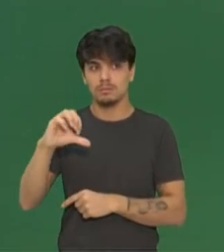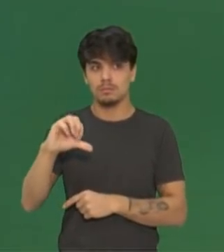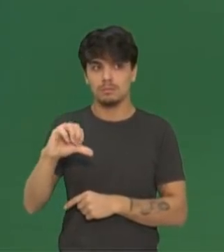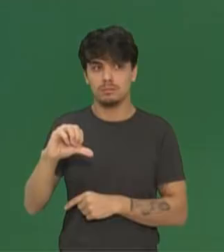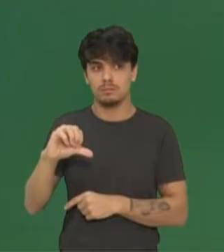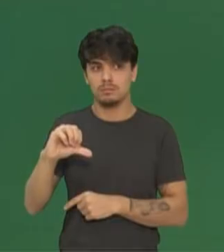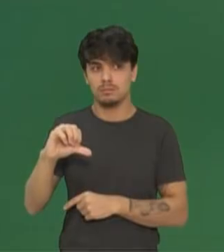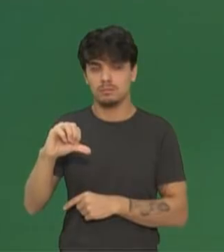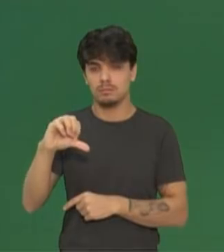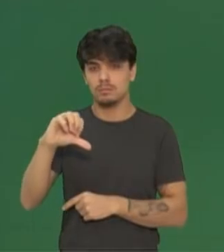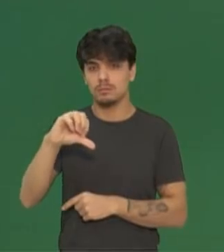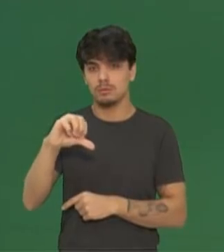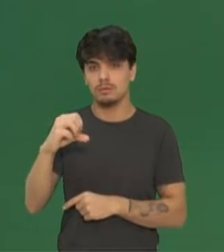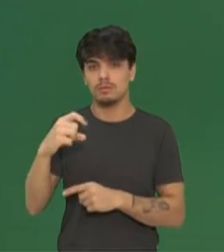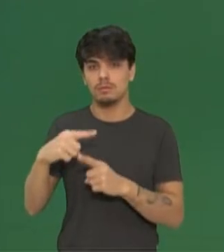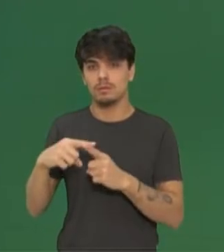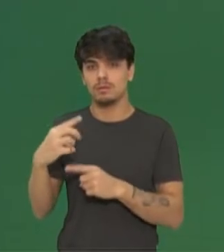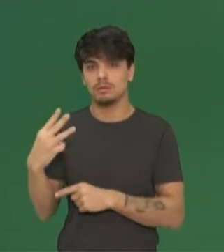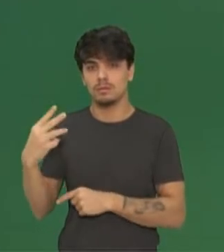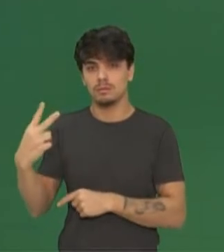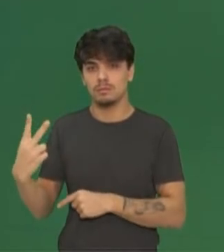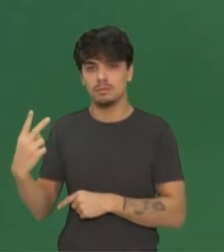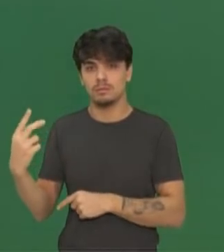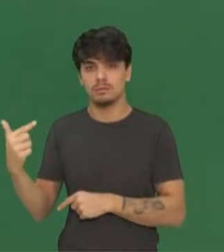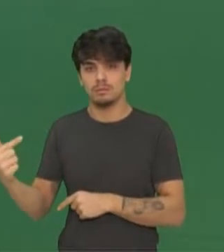com 8, 35.